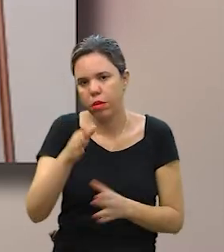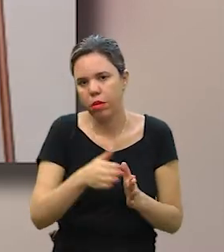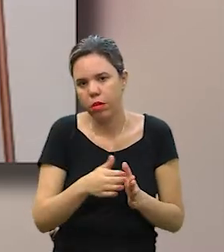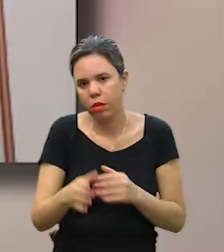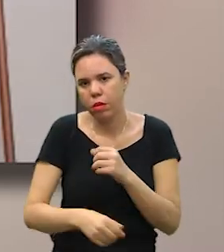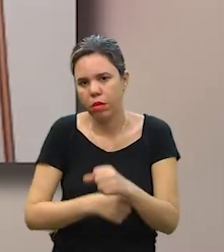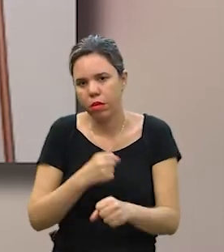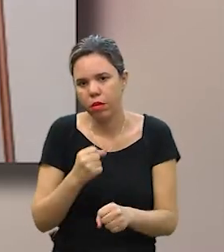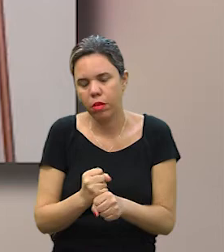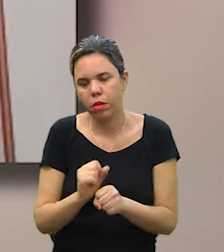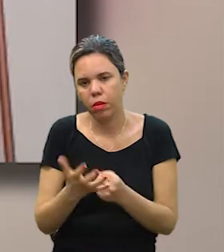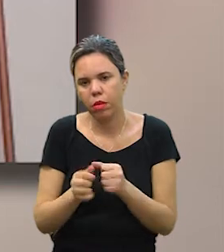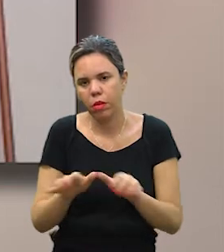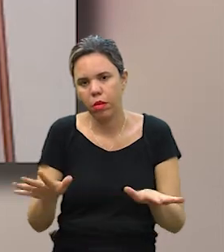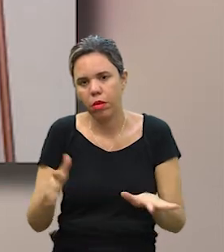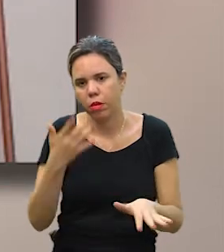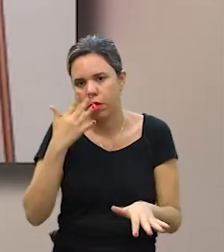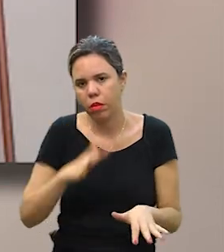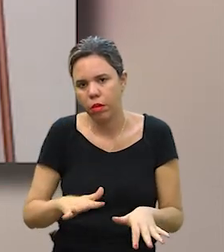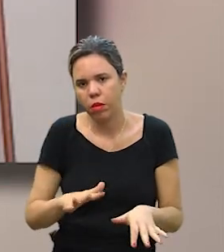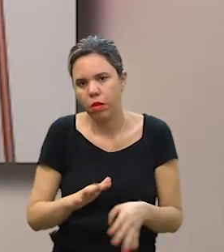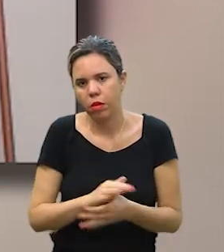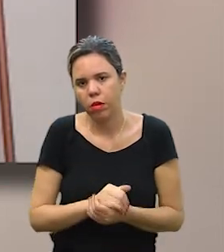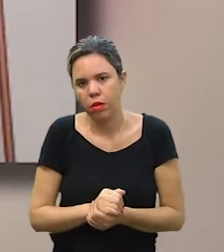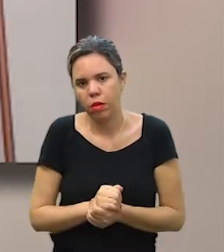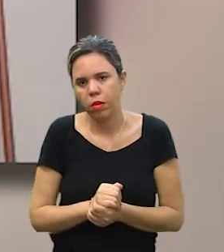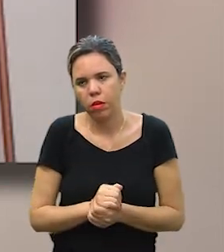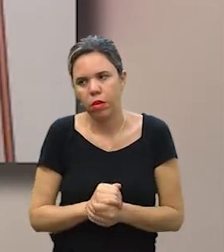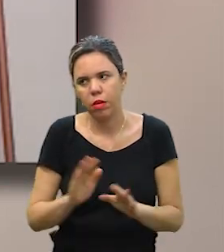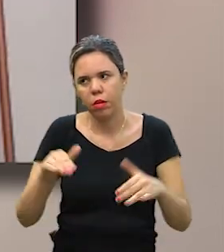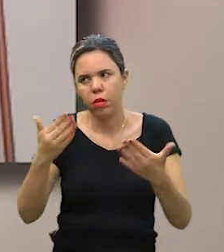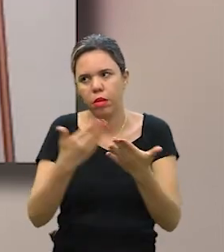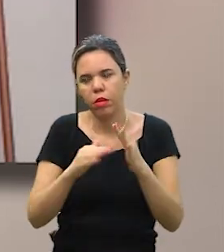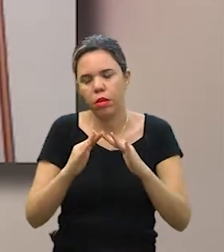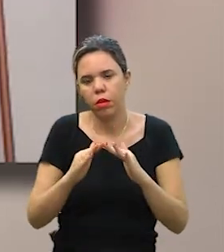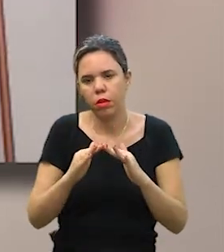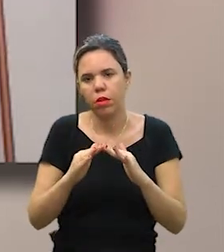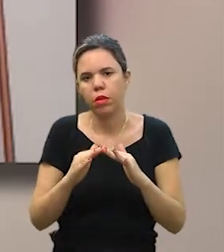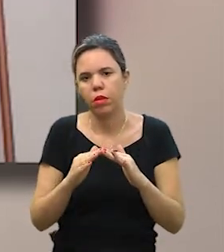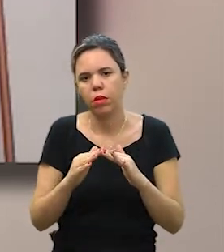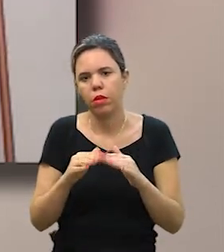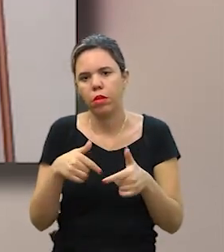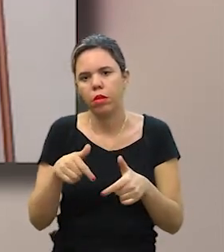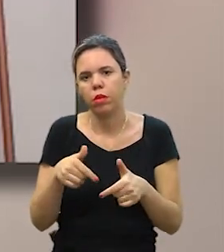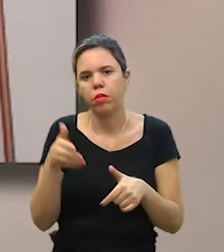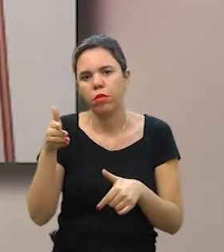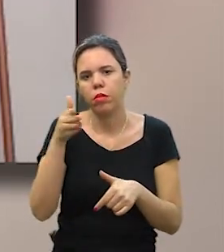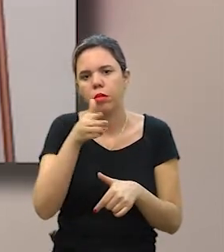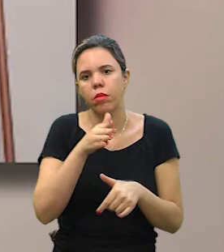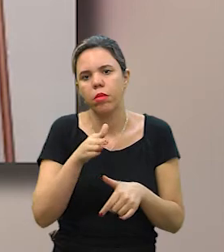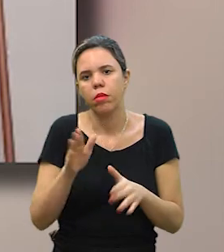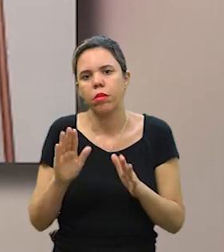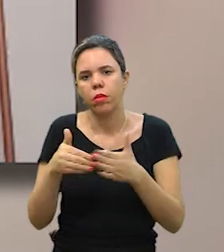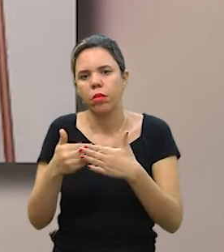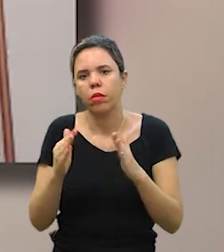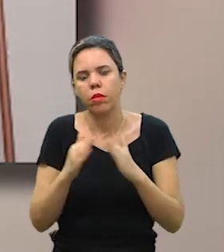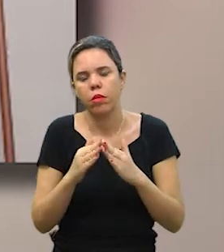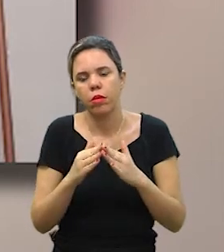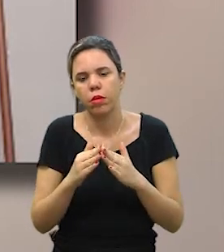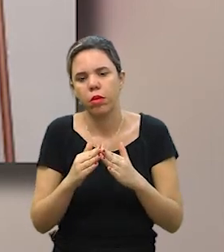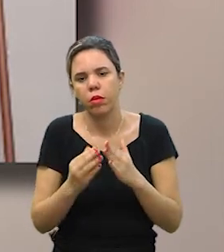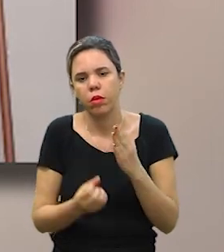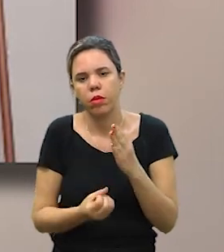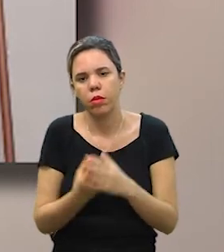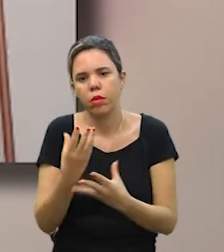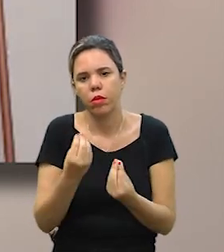principalmente nesse último ano de pandemia, onde nossas crianças ficaram fora da escola, das suas atividades, mais fechadas em